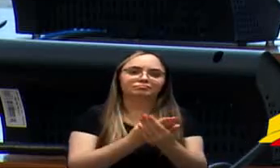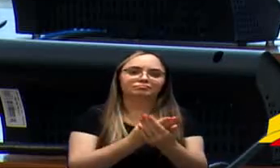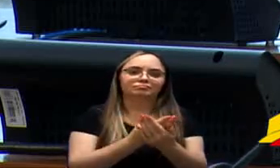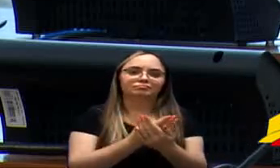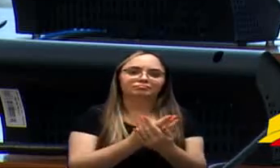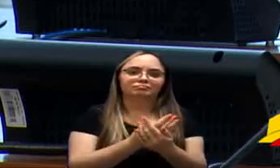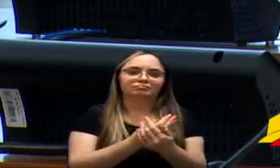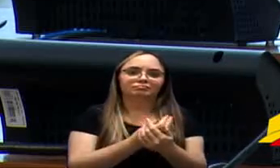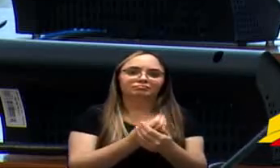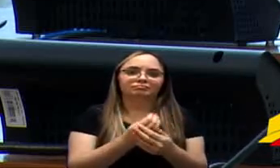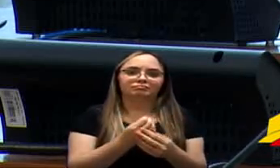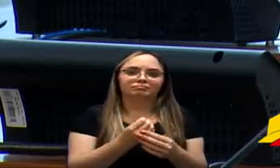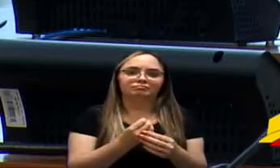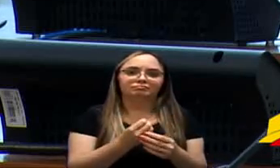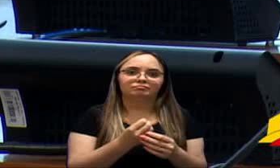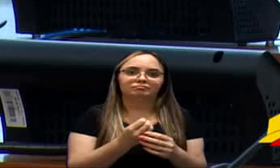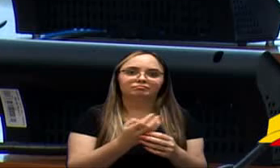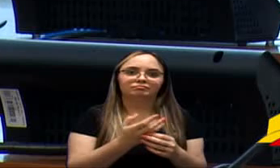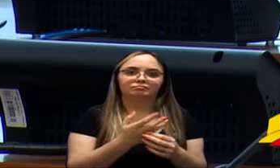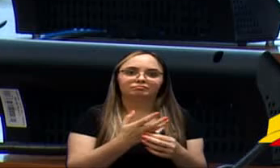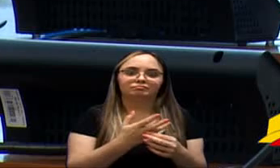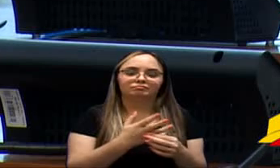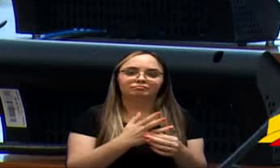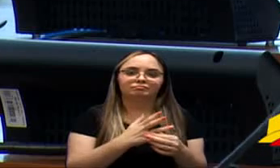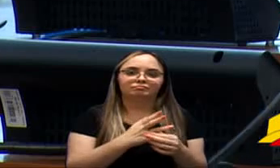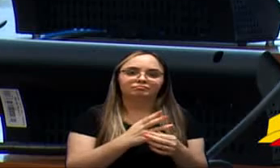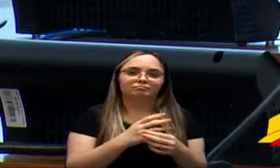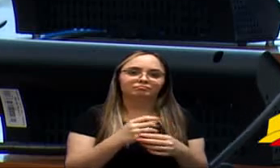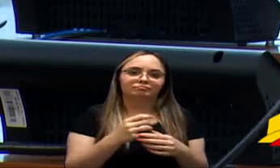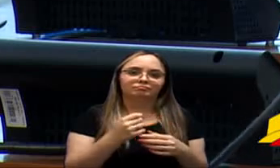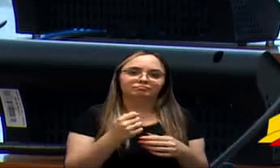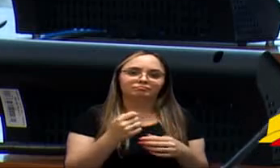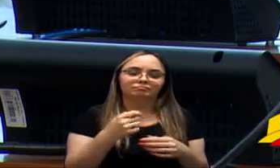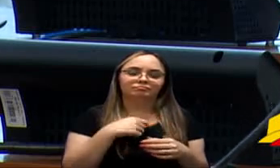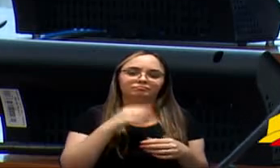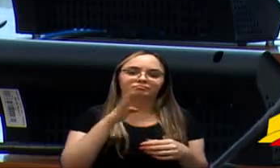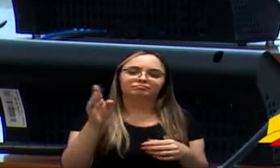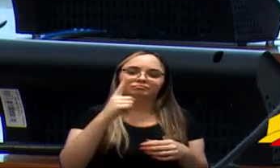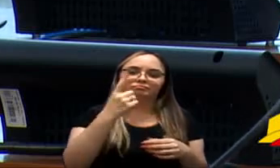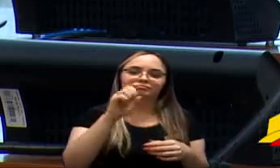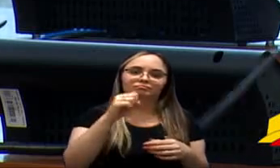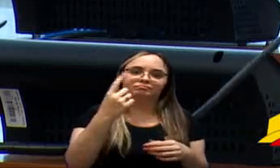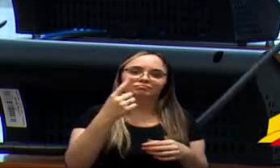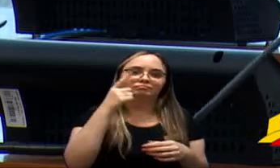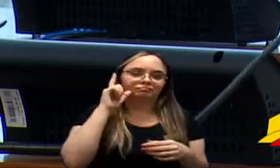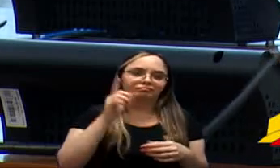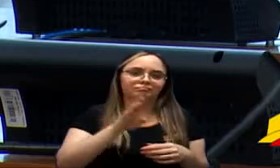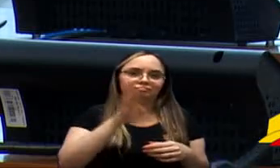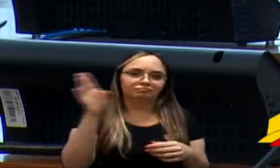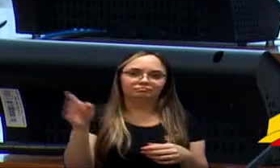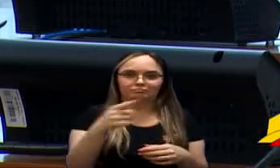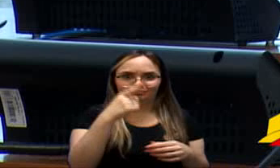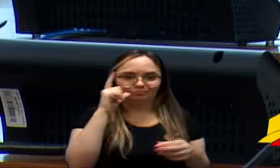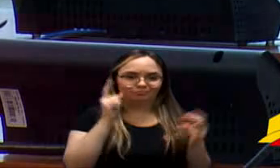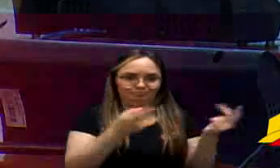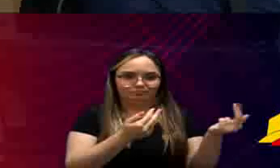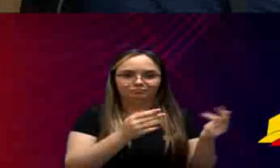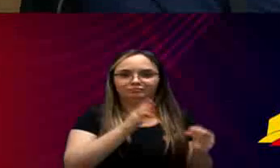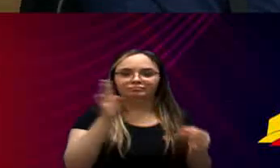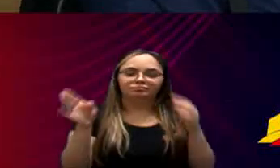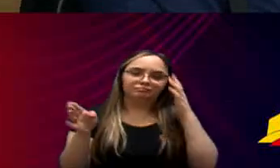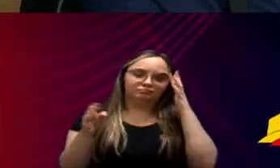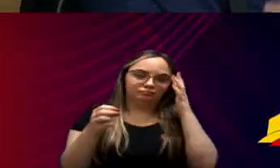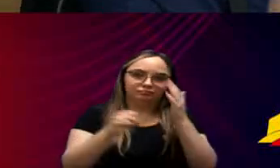Secretário, termino aqui. É, terminou? Pode ir. Eu fui na 181 do Parque São Bento ontem, onde o senhor foi também. Sim. Já